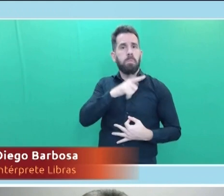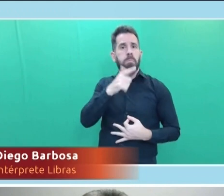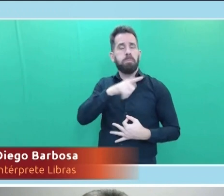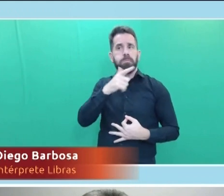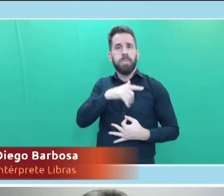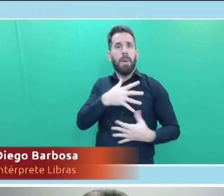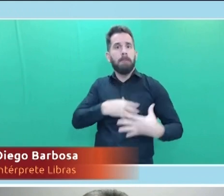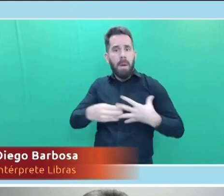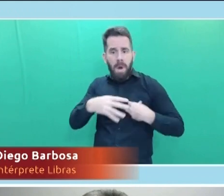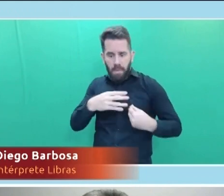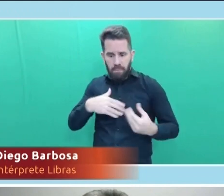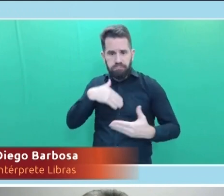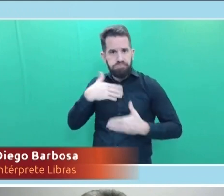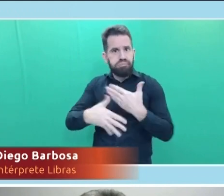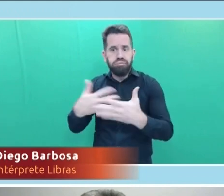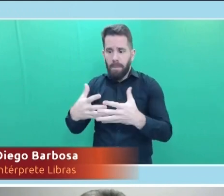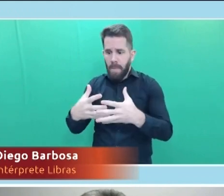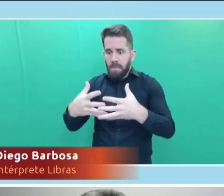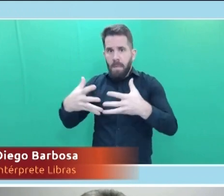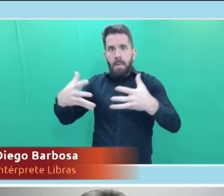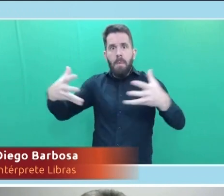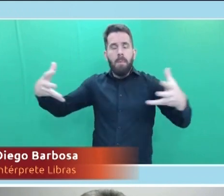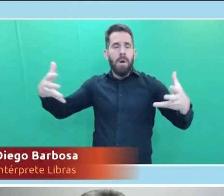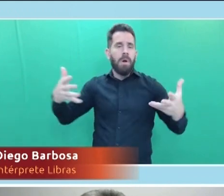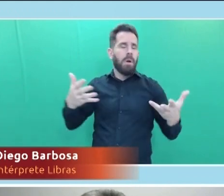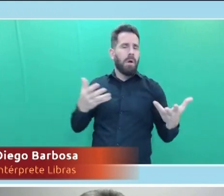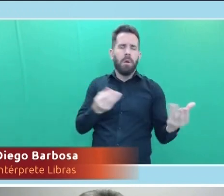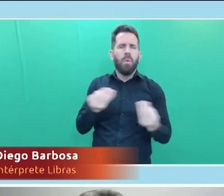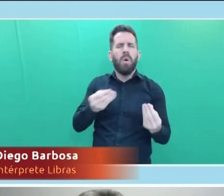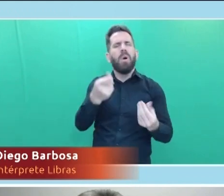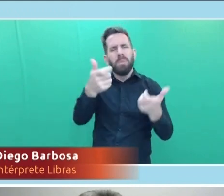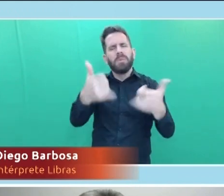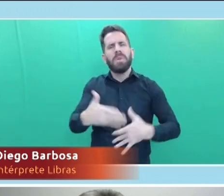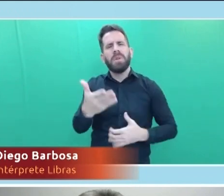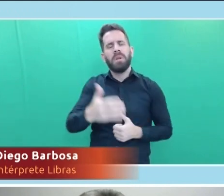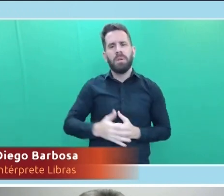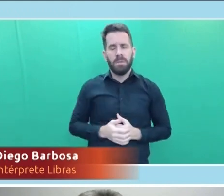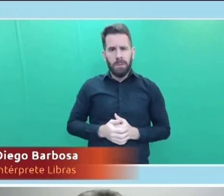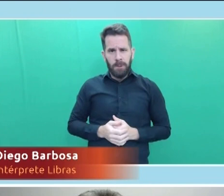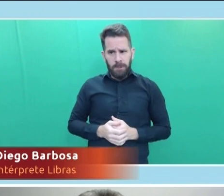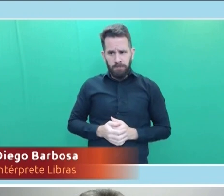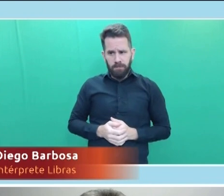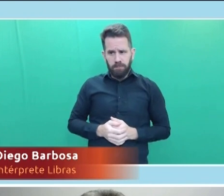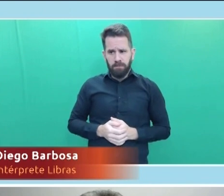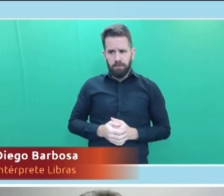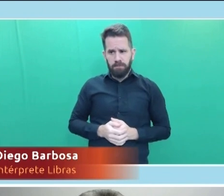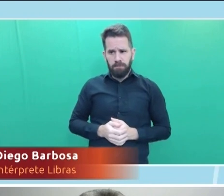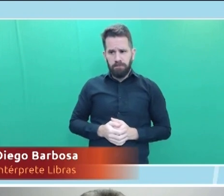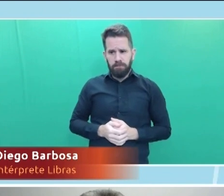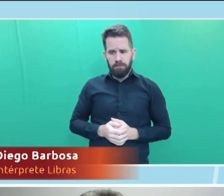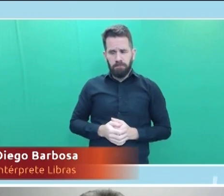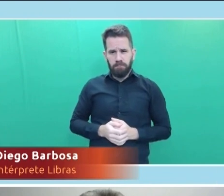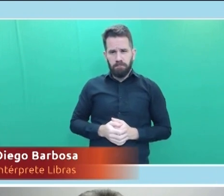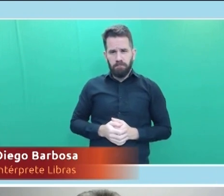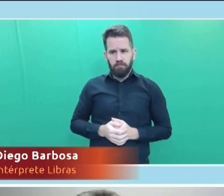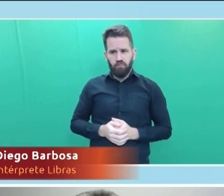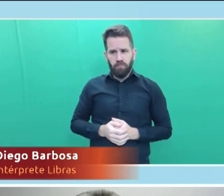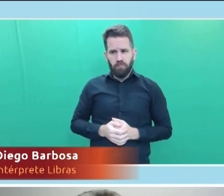vida digna a esses povos? Olha, o próprio edital